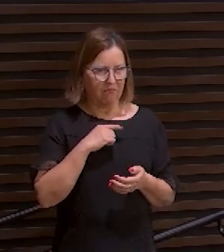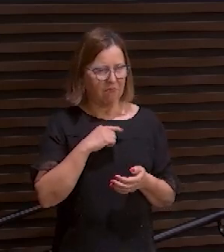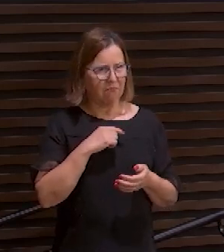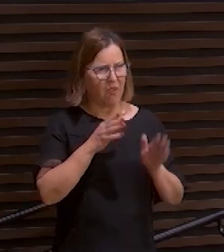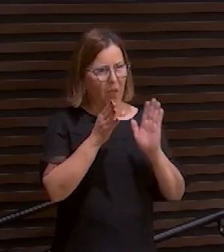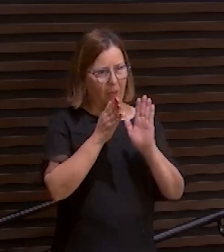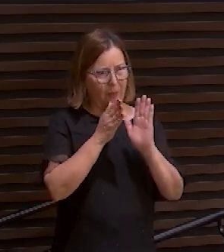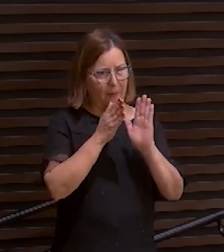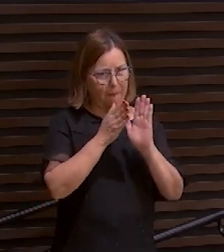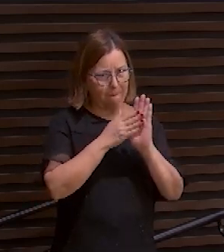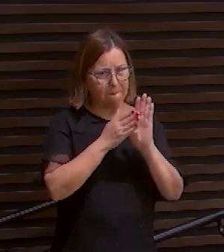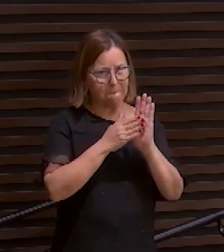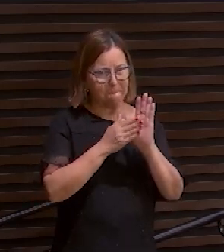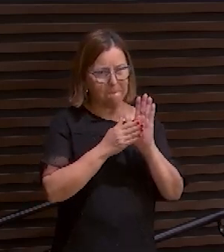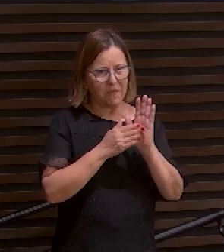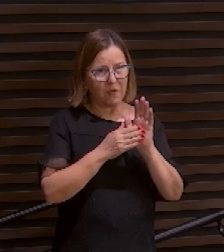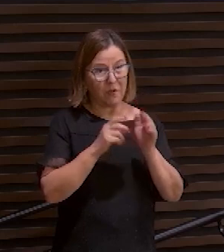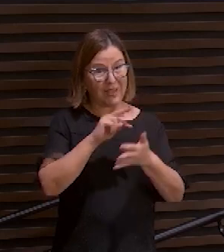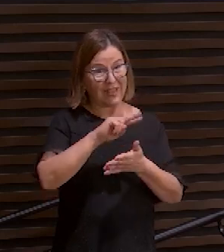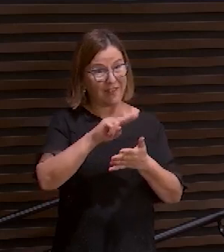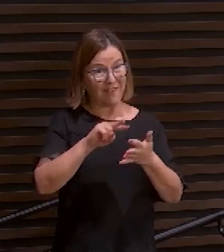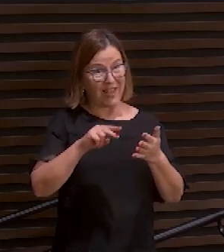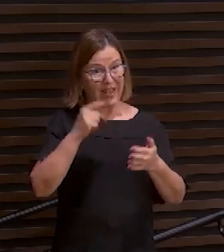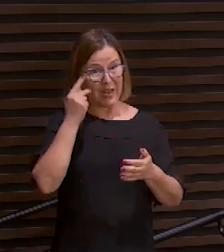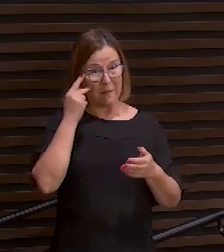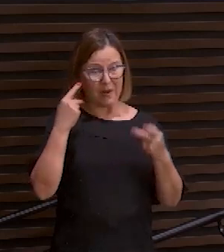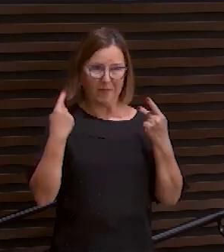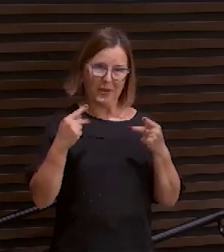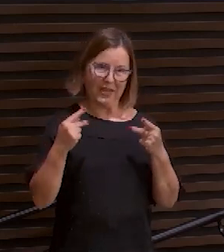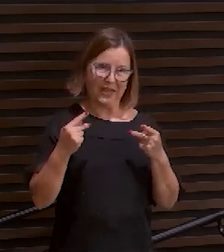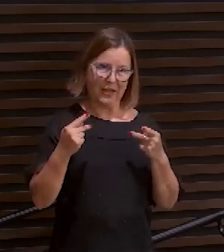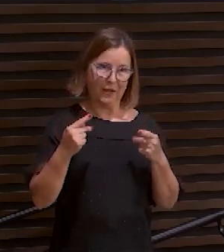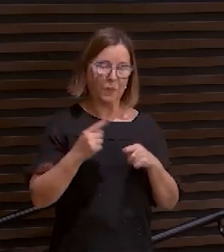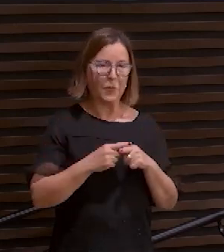Porque muita gente acha que tenho muita fé.